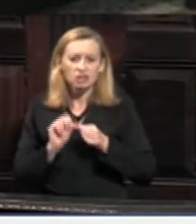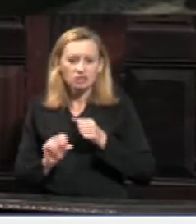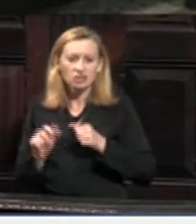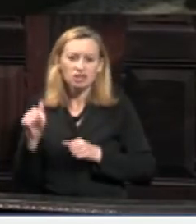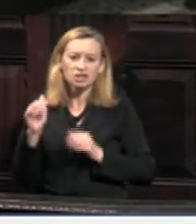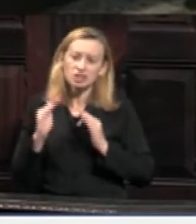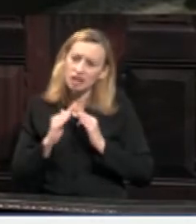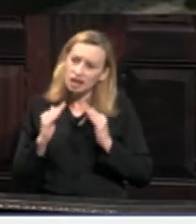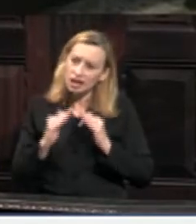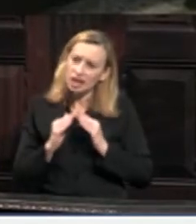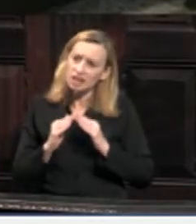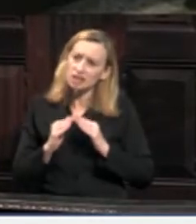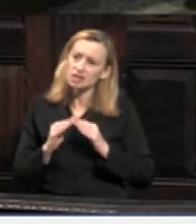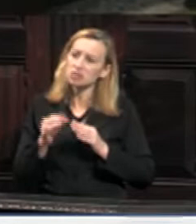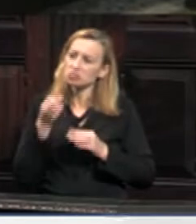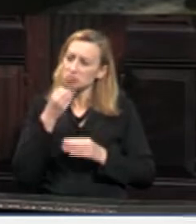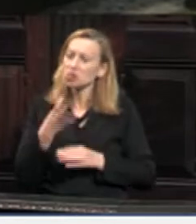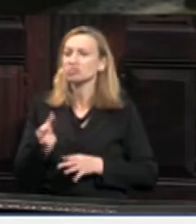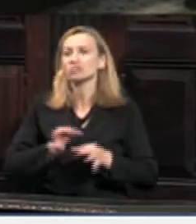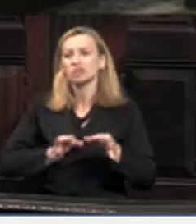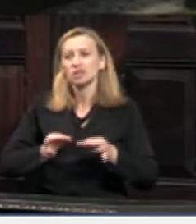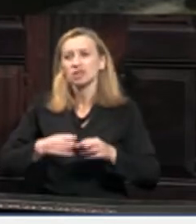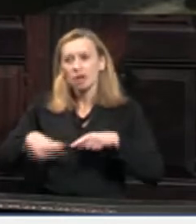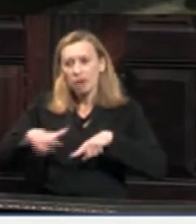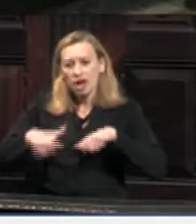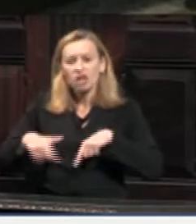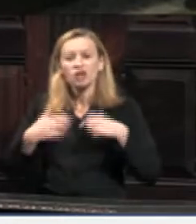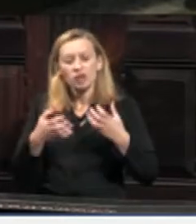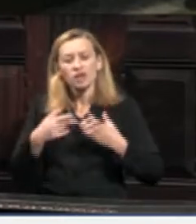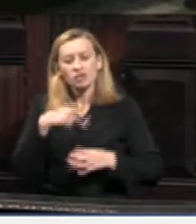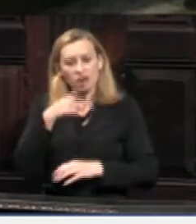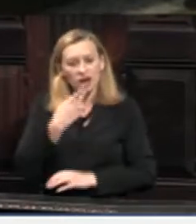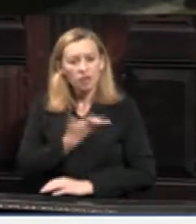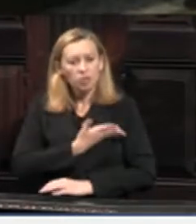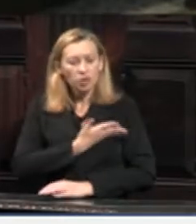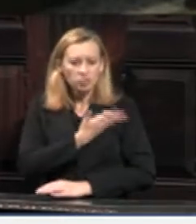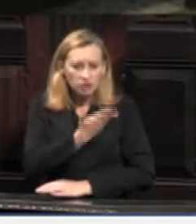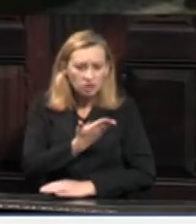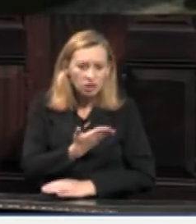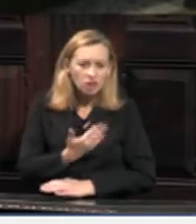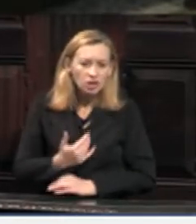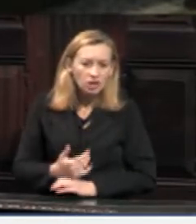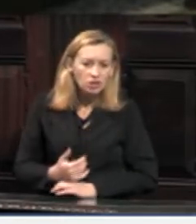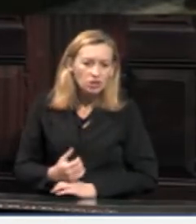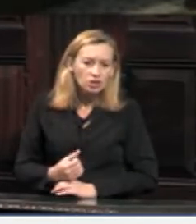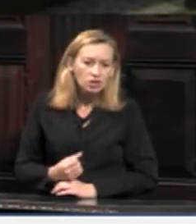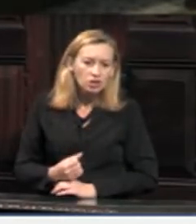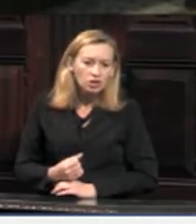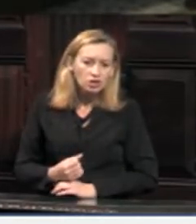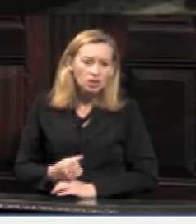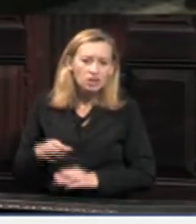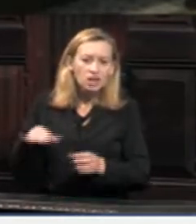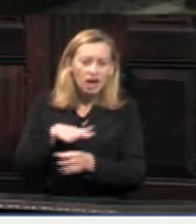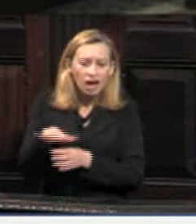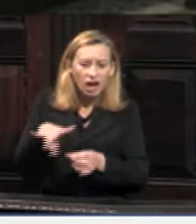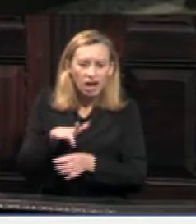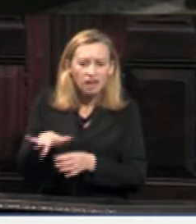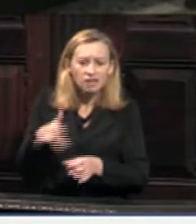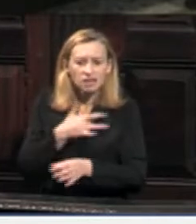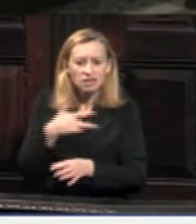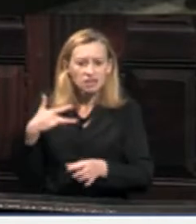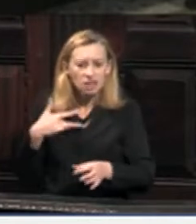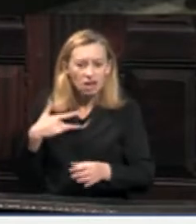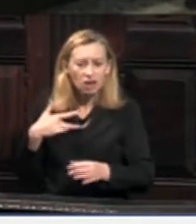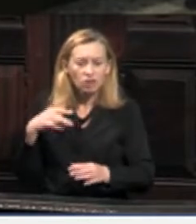muito dinamismo. Mas devo esclarecer a Vossa Excelência que o sistema de regulação criado, o